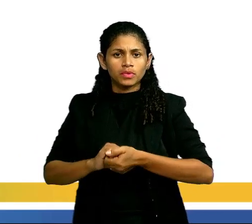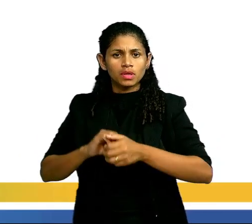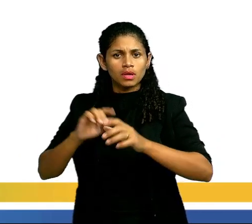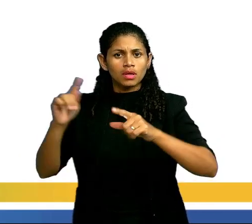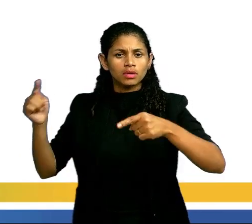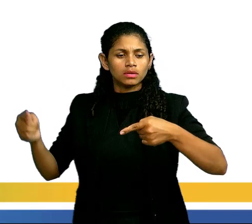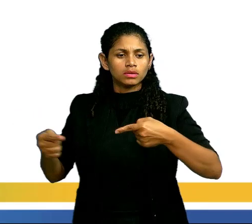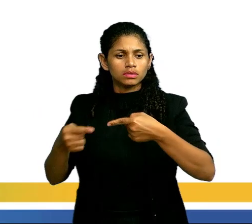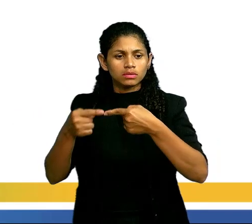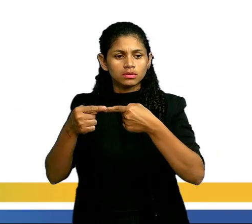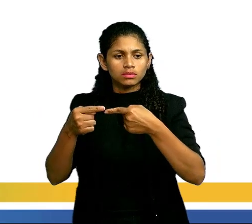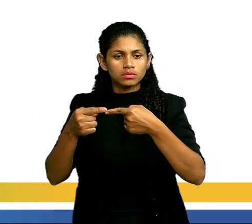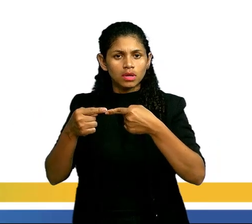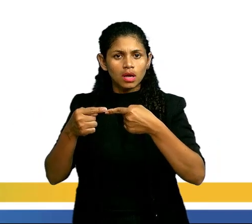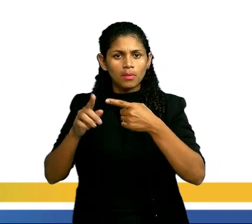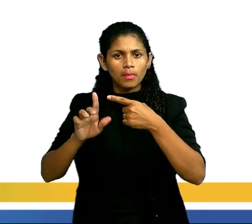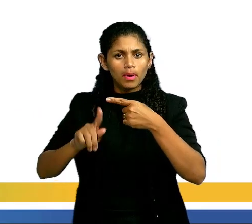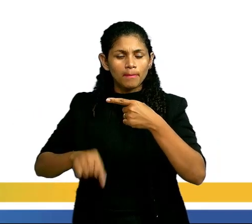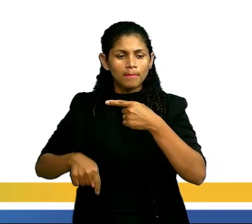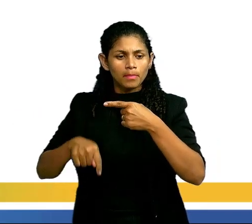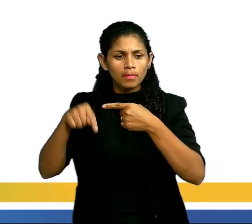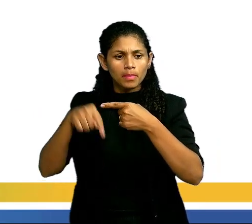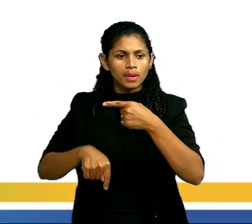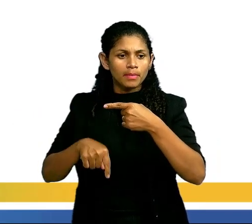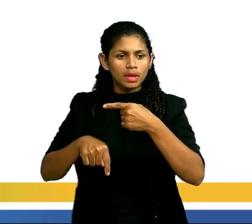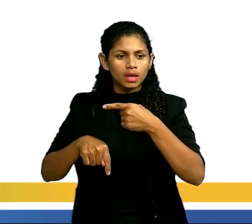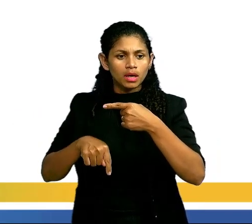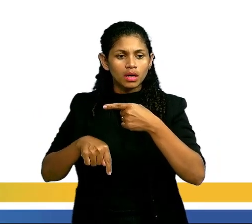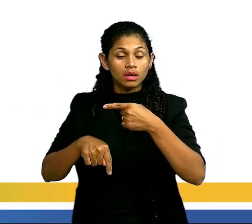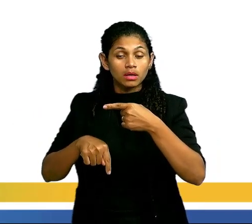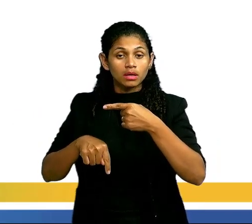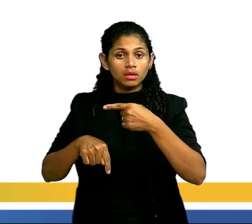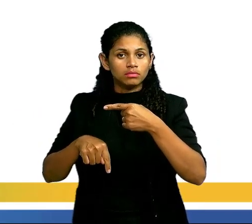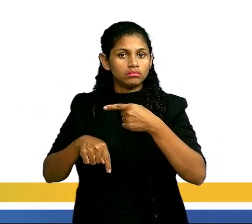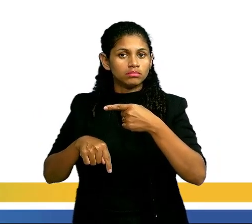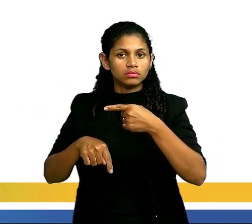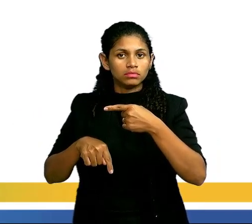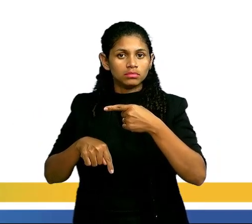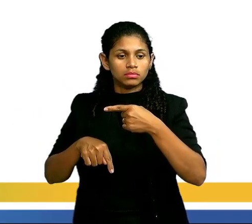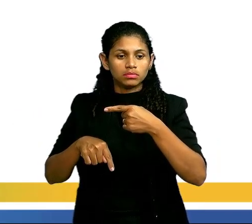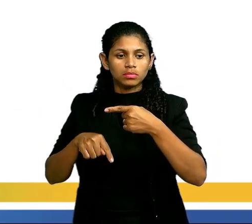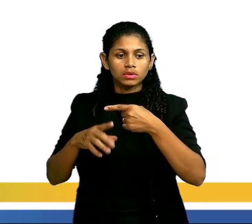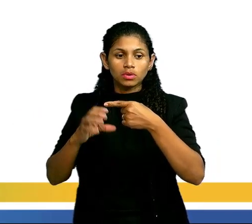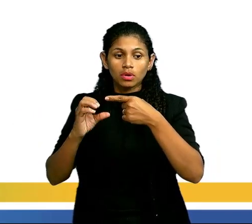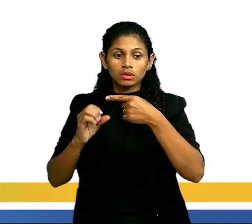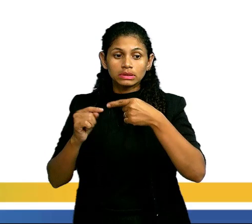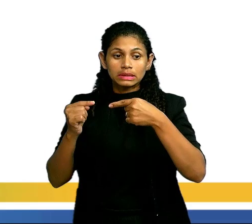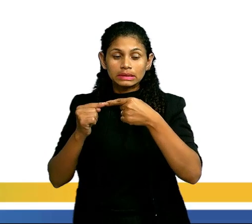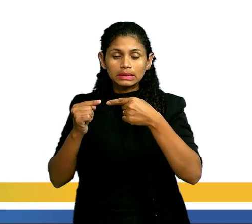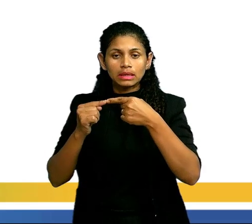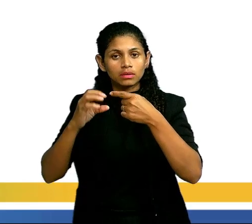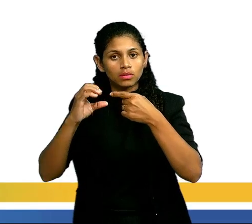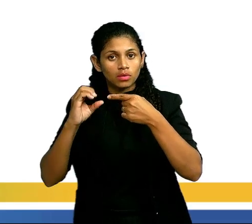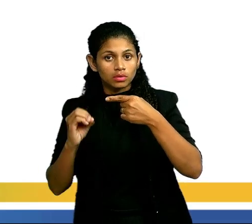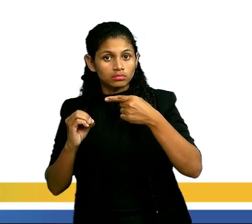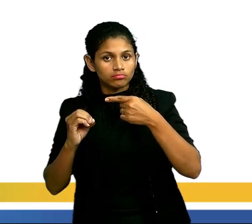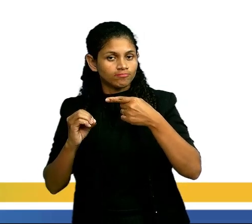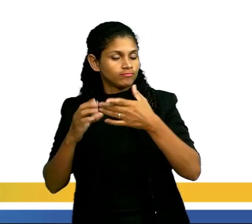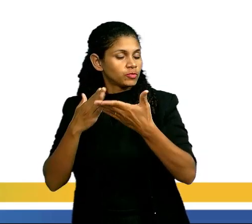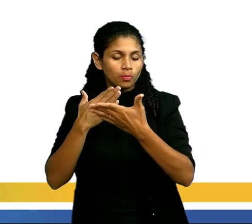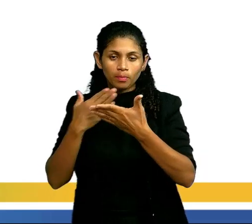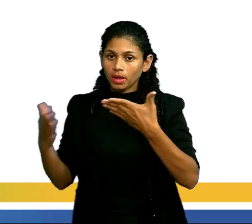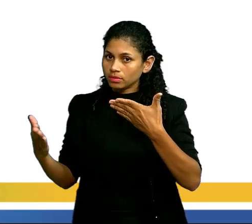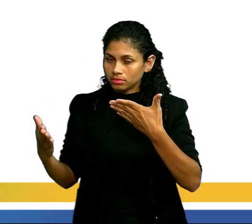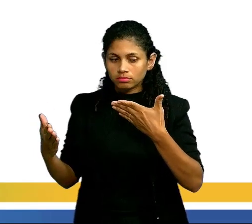baixo. Mais abaixo ele está ligado a oxigênio e não conta. Né? Então por que não conta? Porque a classificação de carbono ela só serve